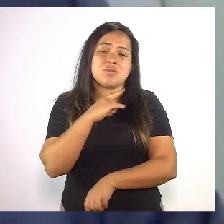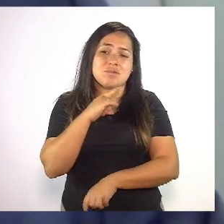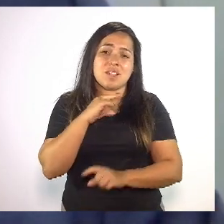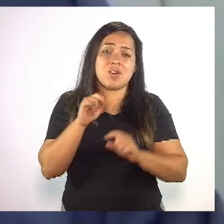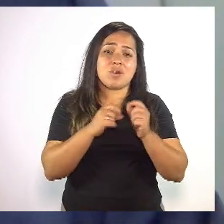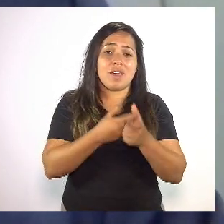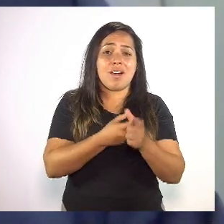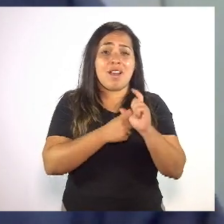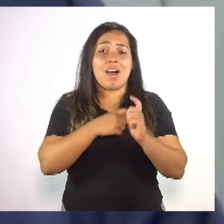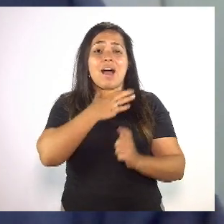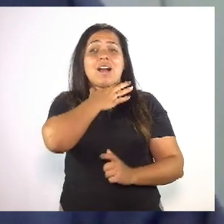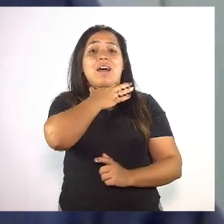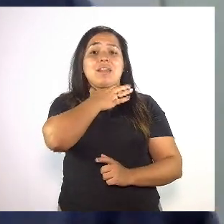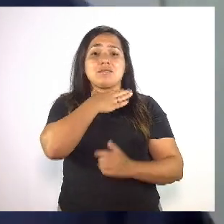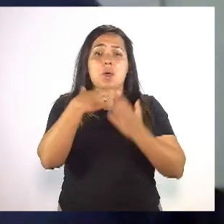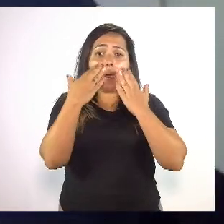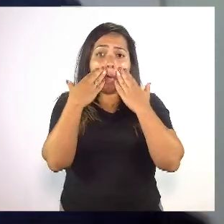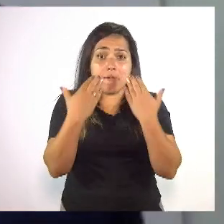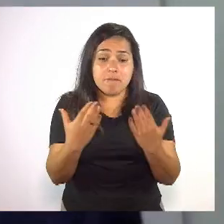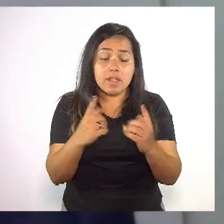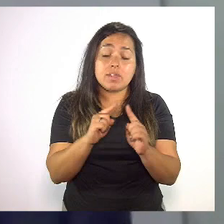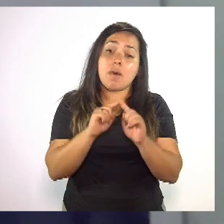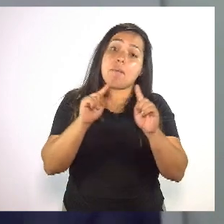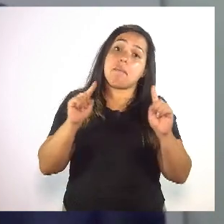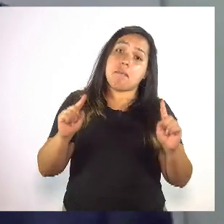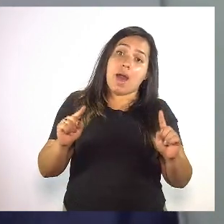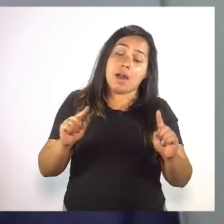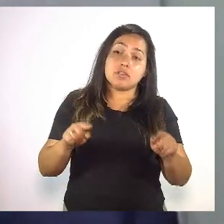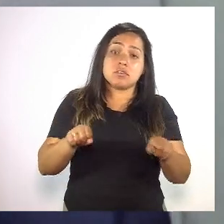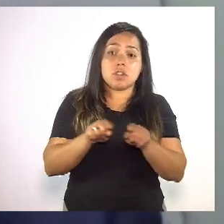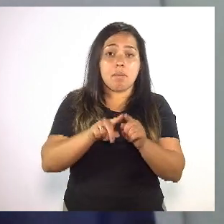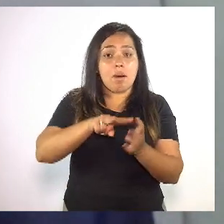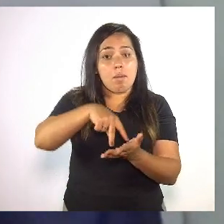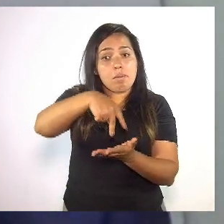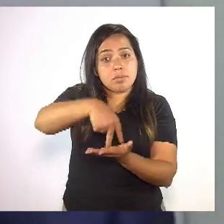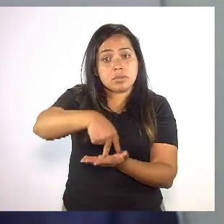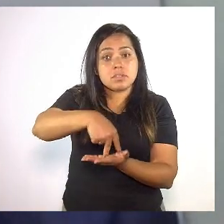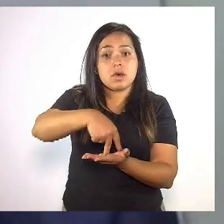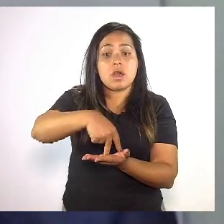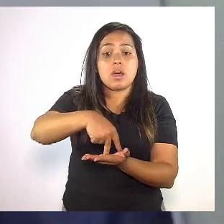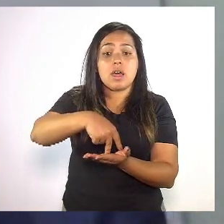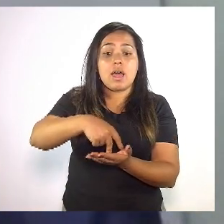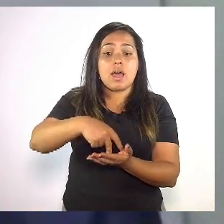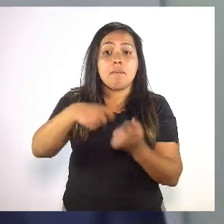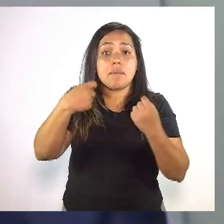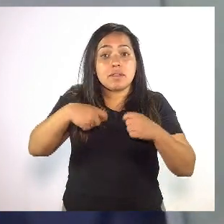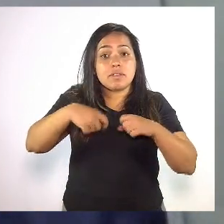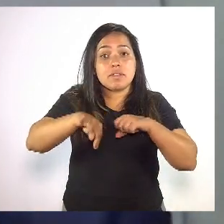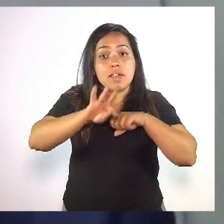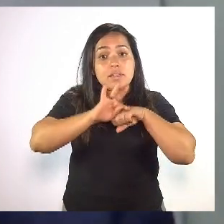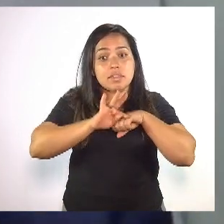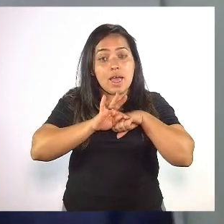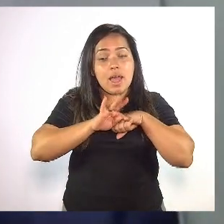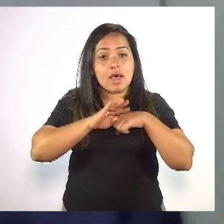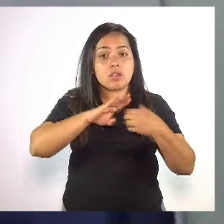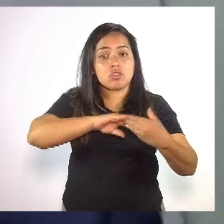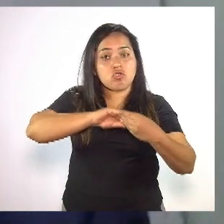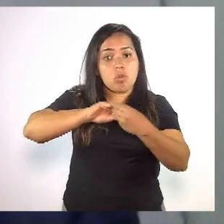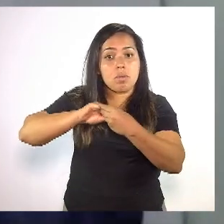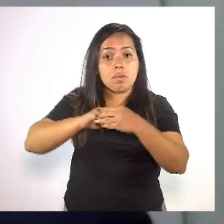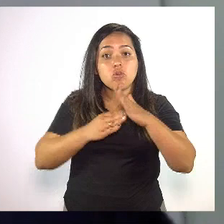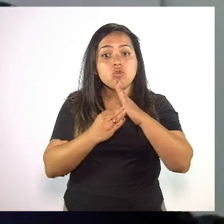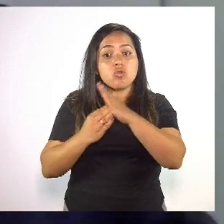Estado ele enfrenta. No entanto, o posicionamento ele é estritamente técnico em relação aos cumprimentos dos